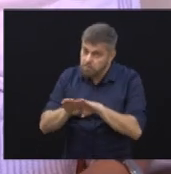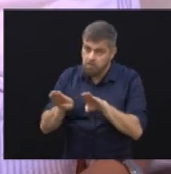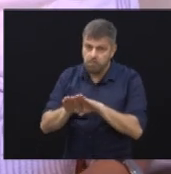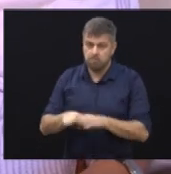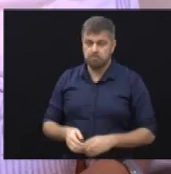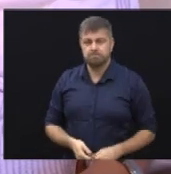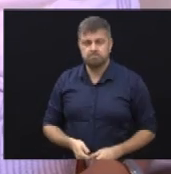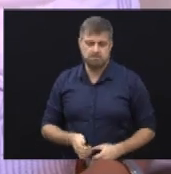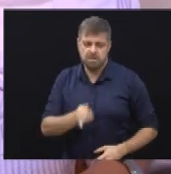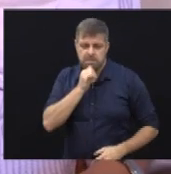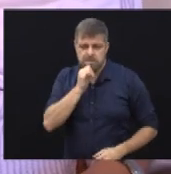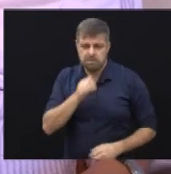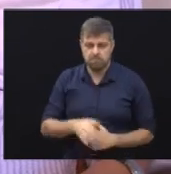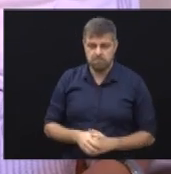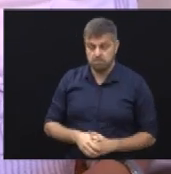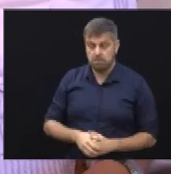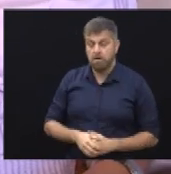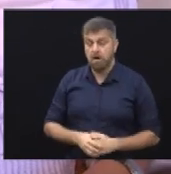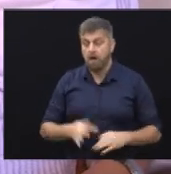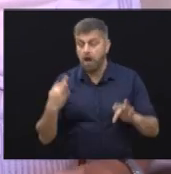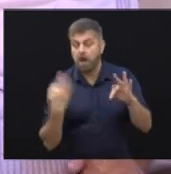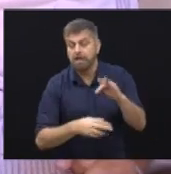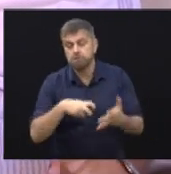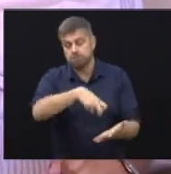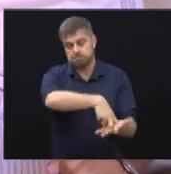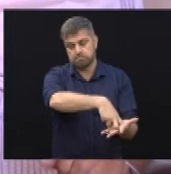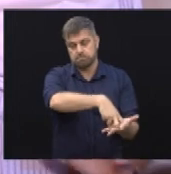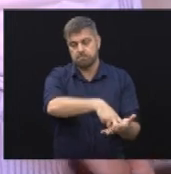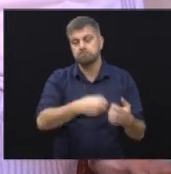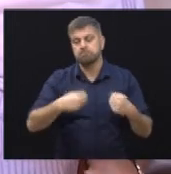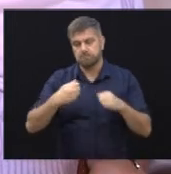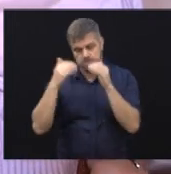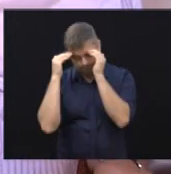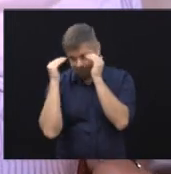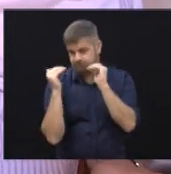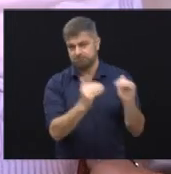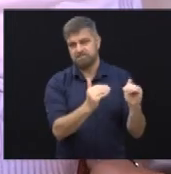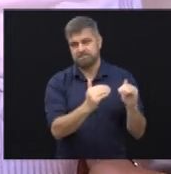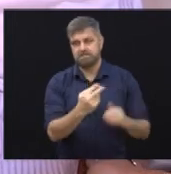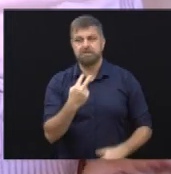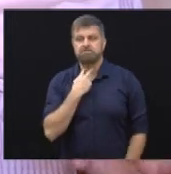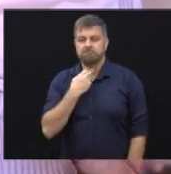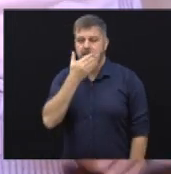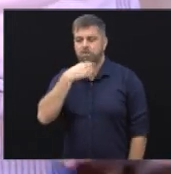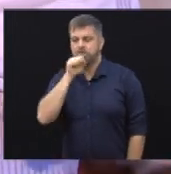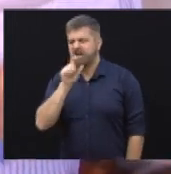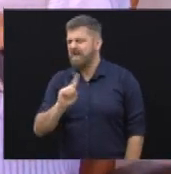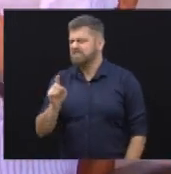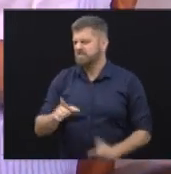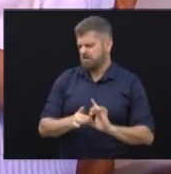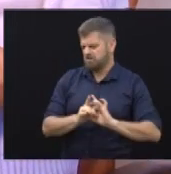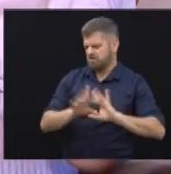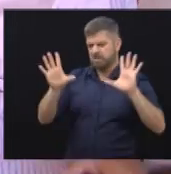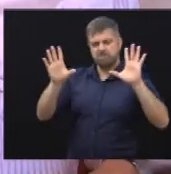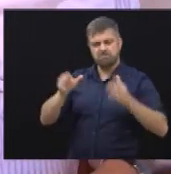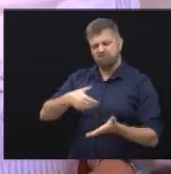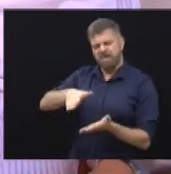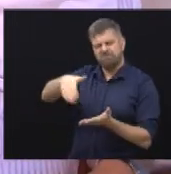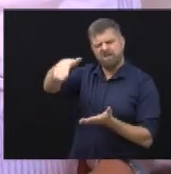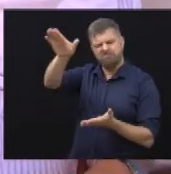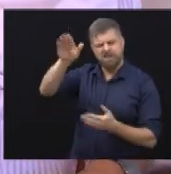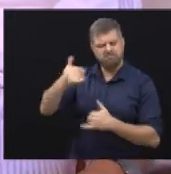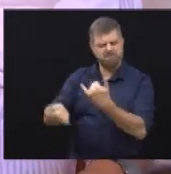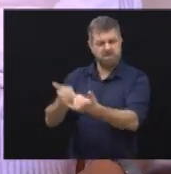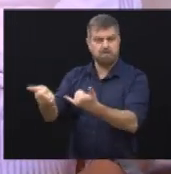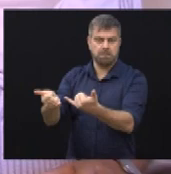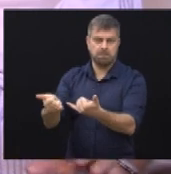Então, quando um fala, por exemplo, que a criança vai ficar de castigo, ela deve ficar de castigo, né, e não chegar o outro e tirá-la.